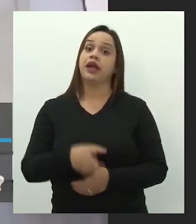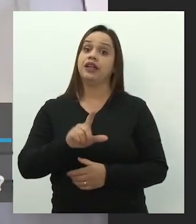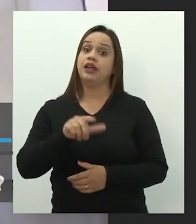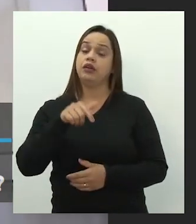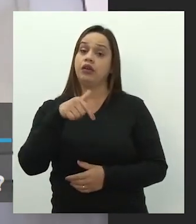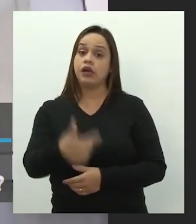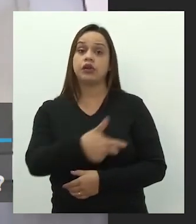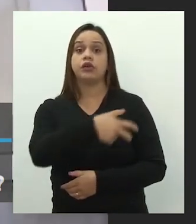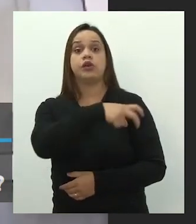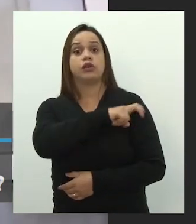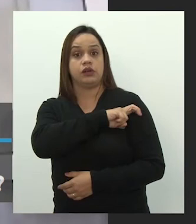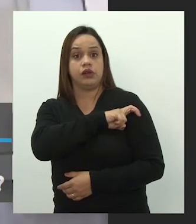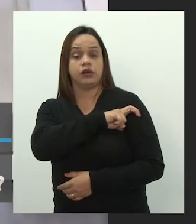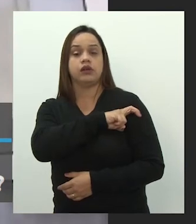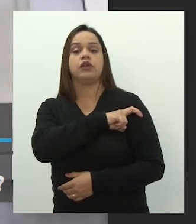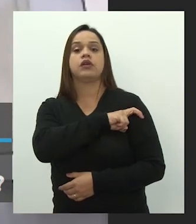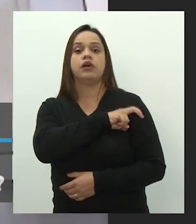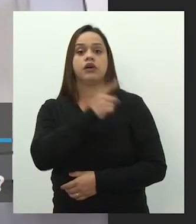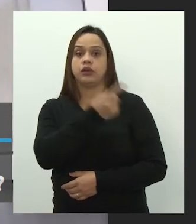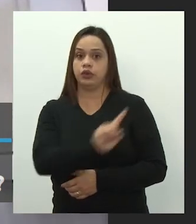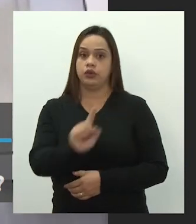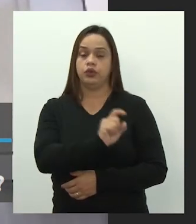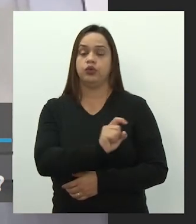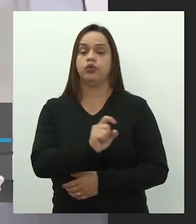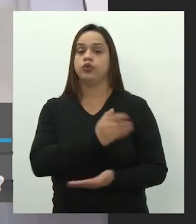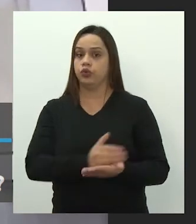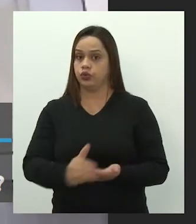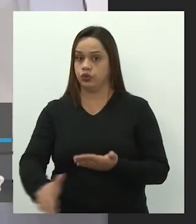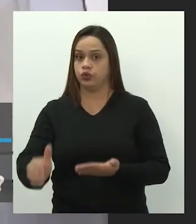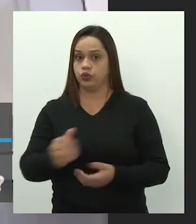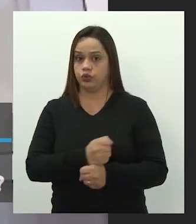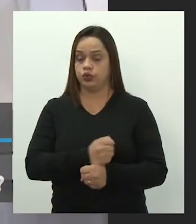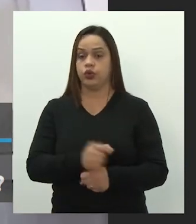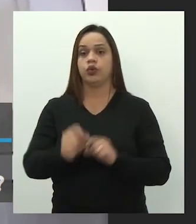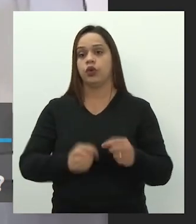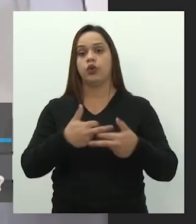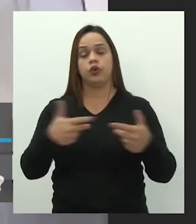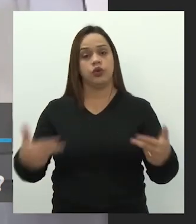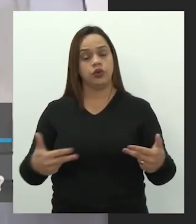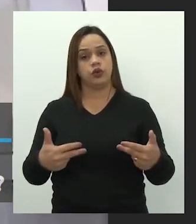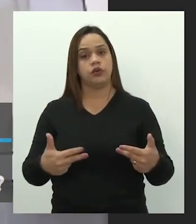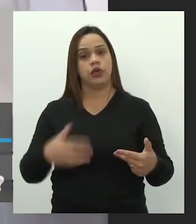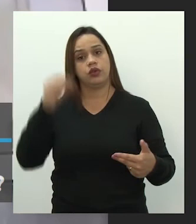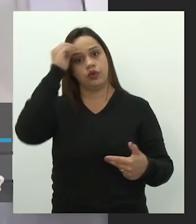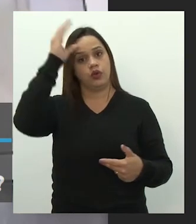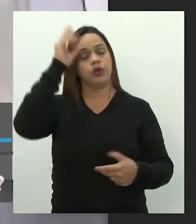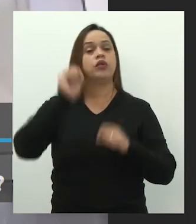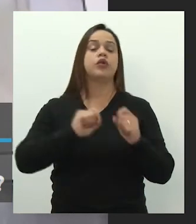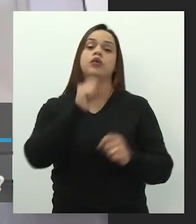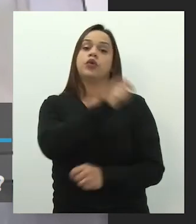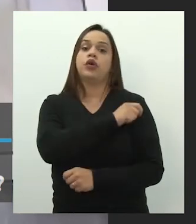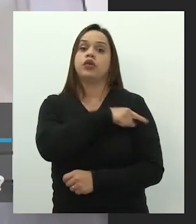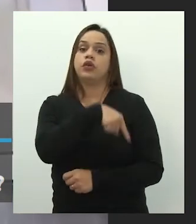ano, né, o último dos anos iniciais, os objetos de conhecimento para os estudantes